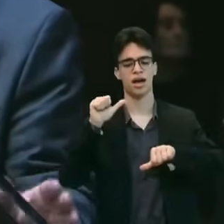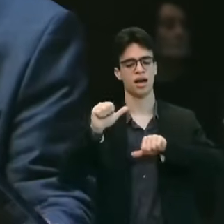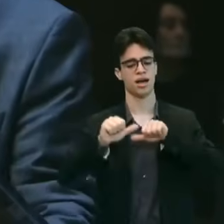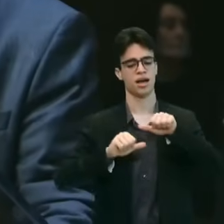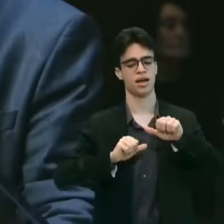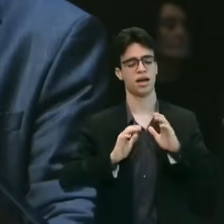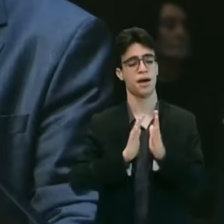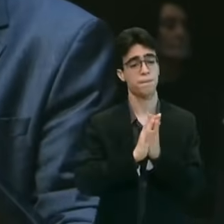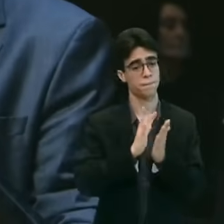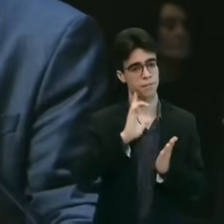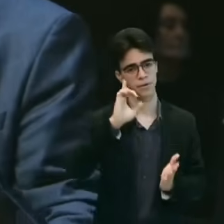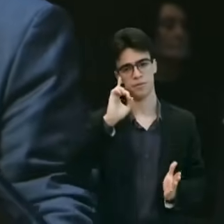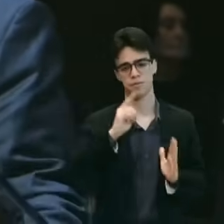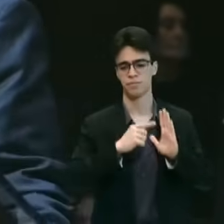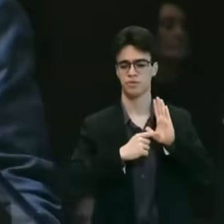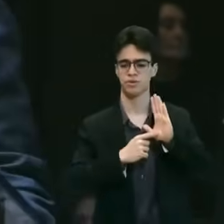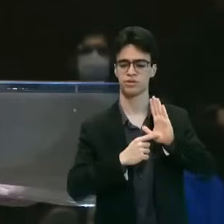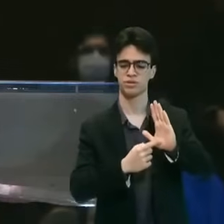que a Bíblia está dizendo.